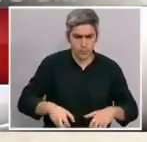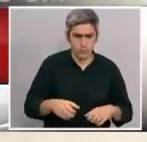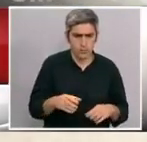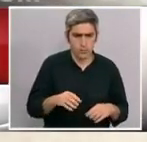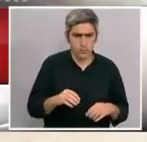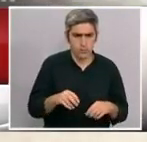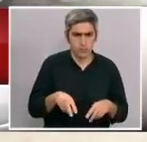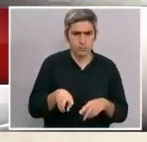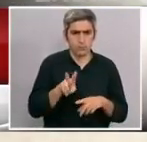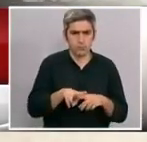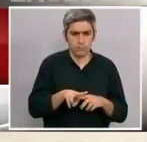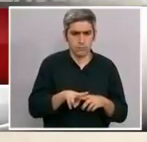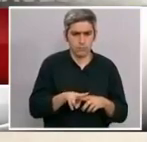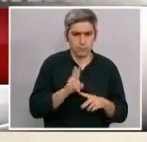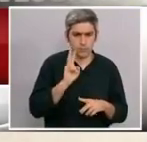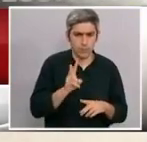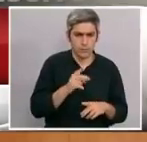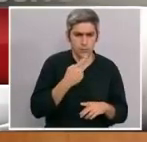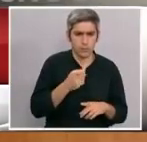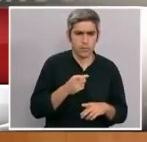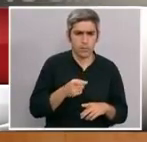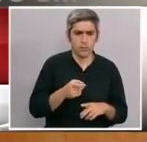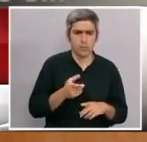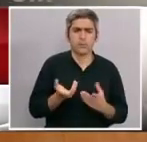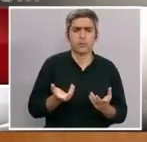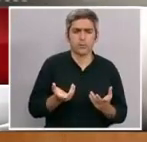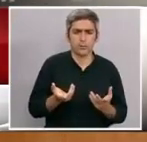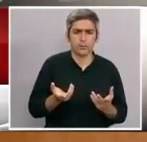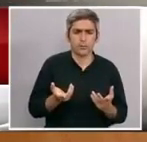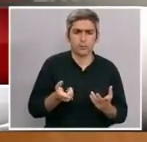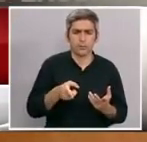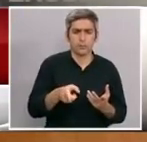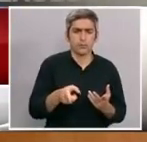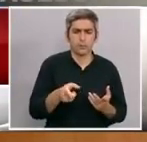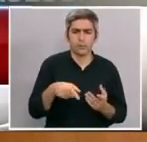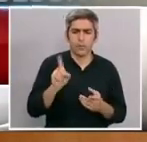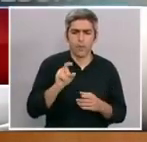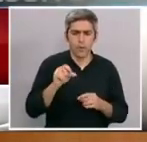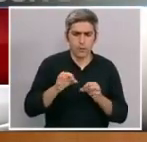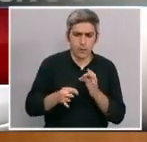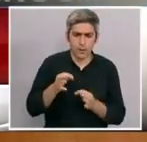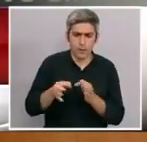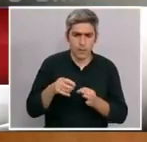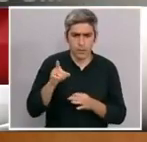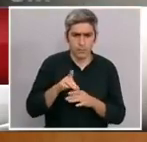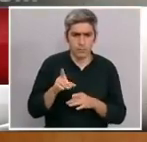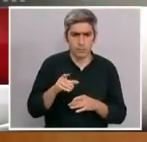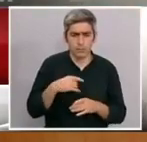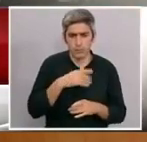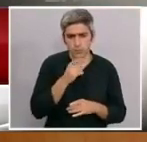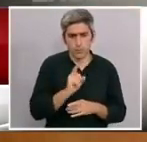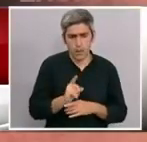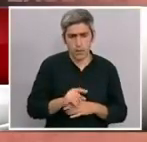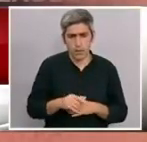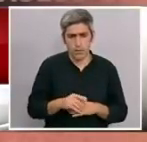pernas estendidas, e então perguntou-me, então não foi fazer o curativo? E eu disse-lhe que não,